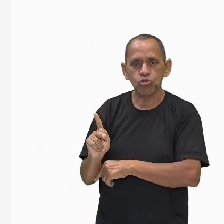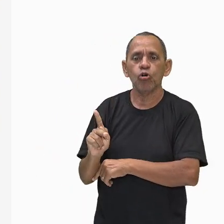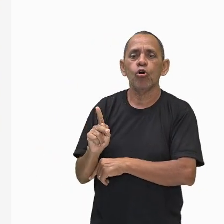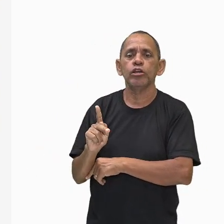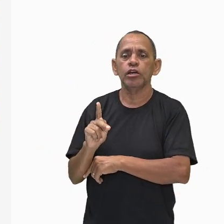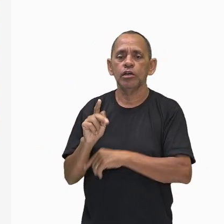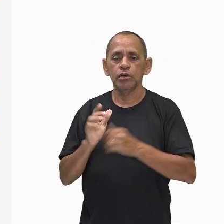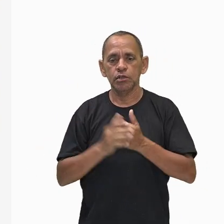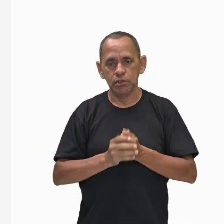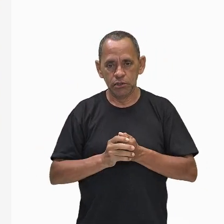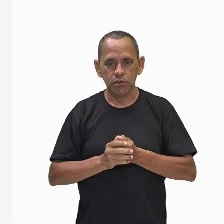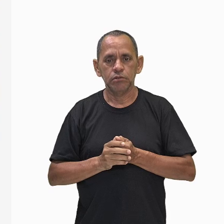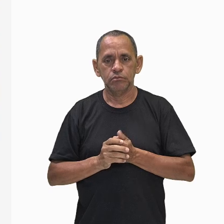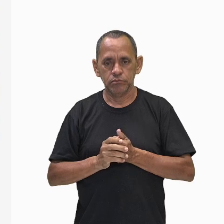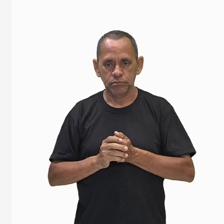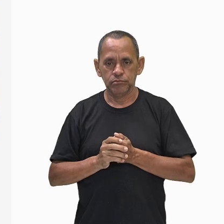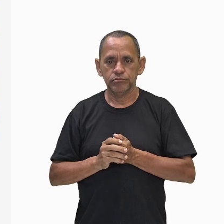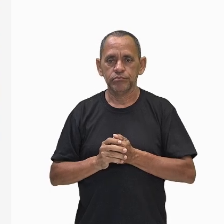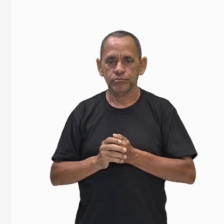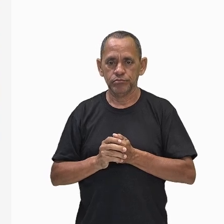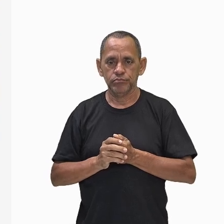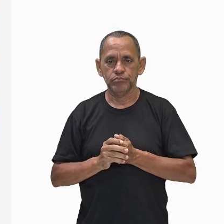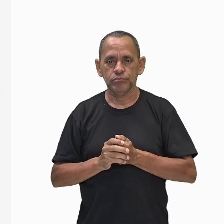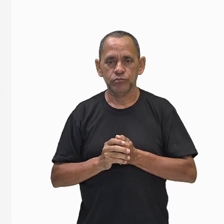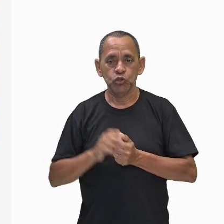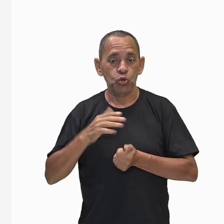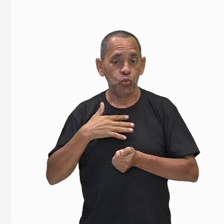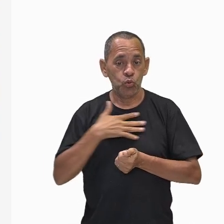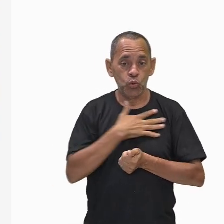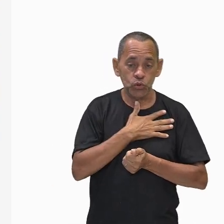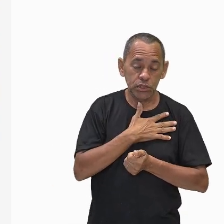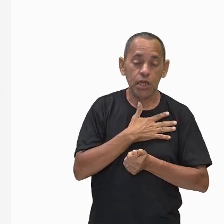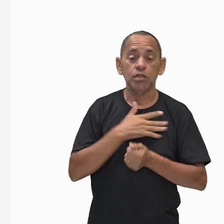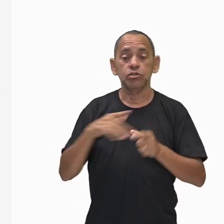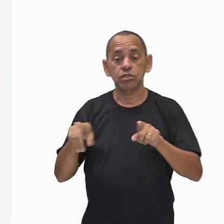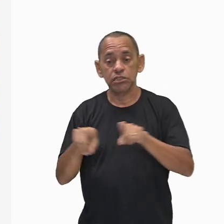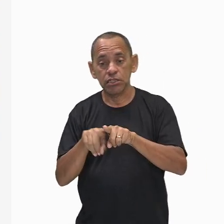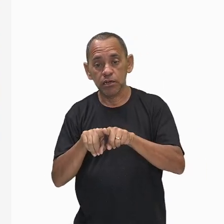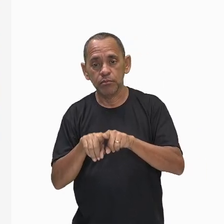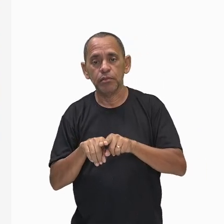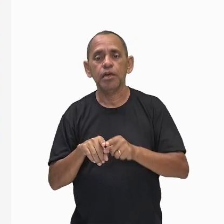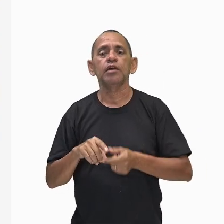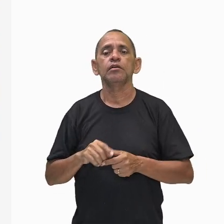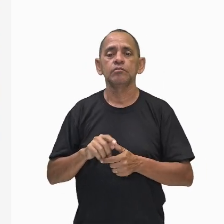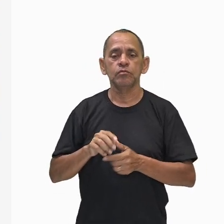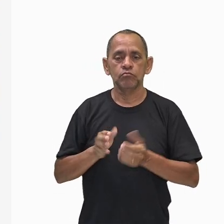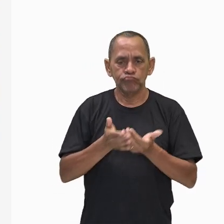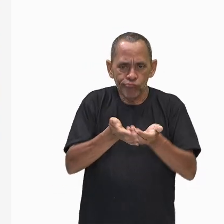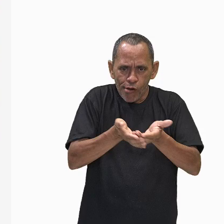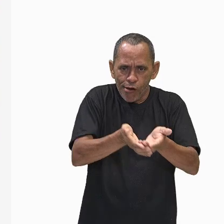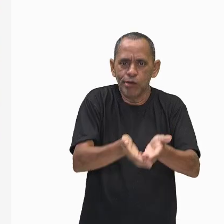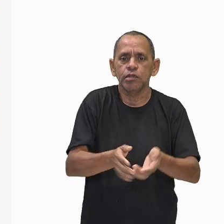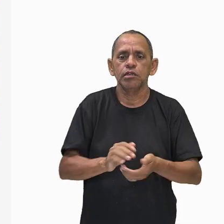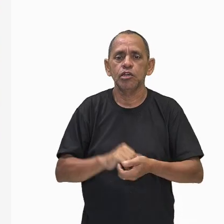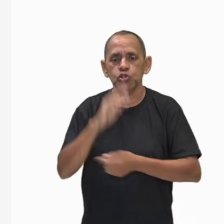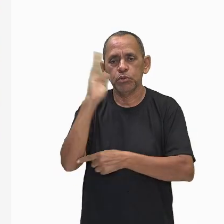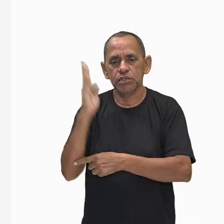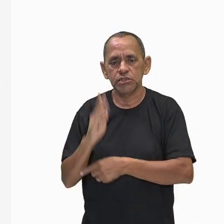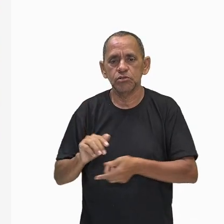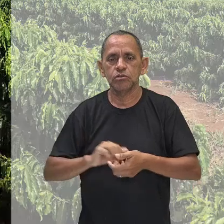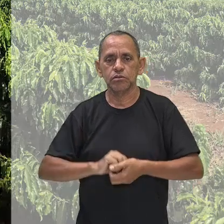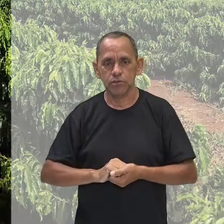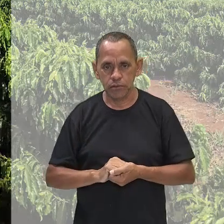das Forças Armadas Brasileiras. Então a gente vê também o surgimento de alguns ícones do Exército Brasileiro, como o